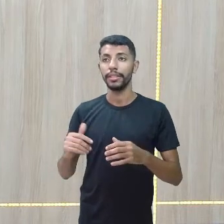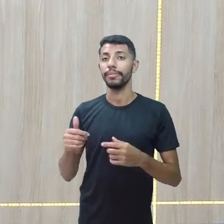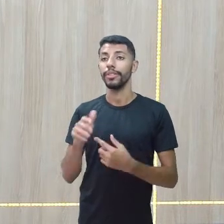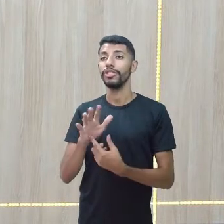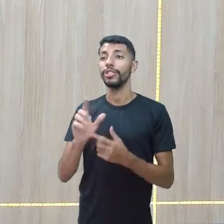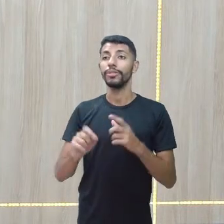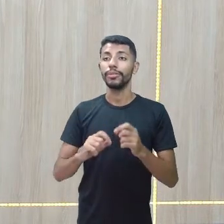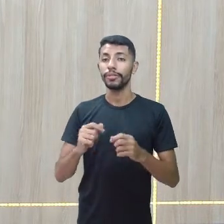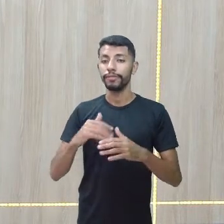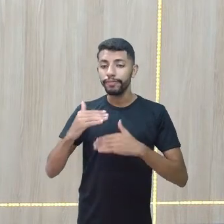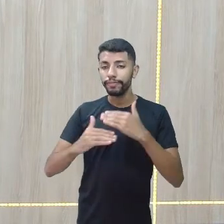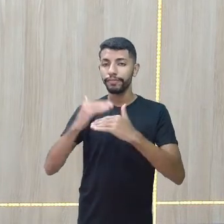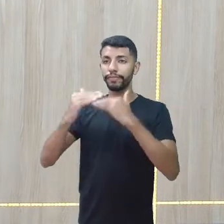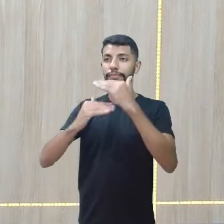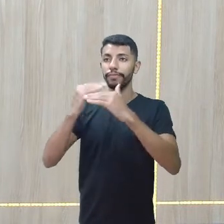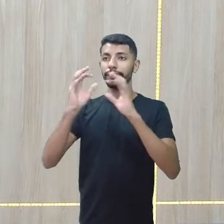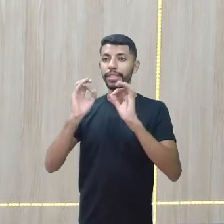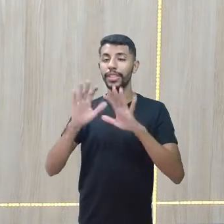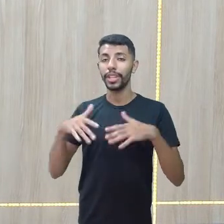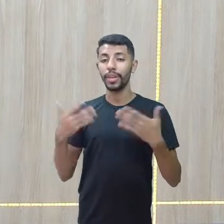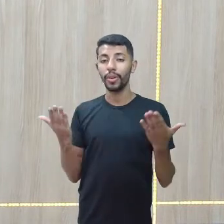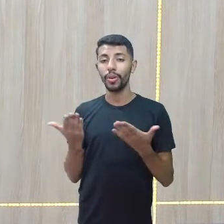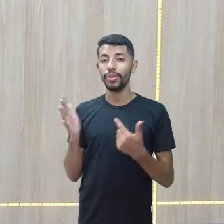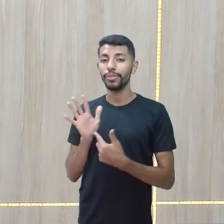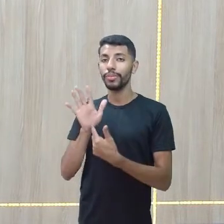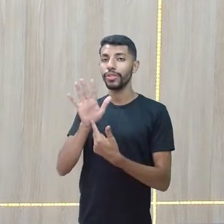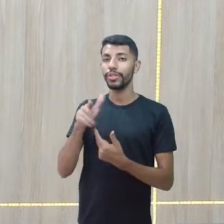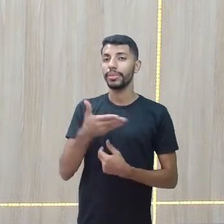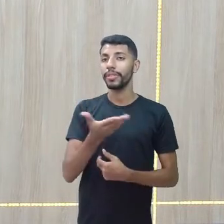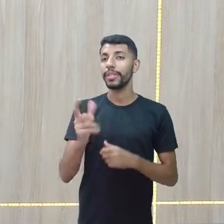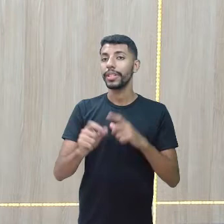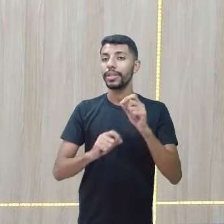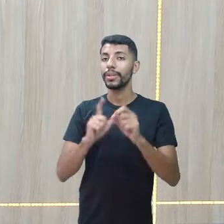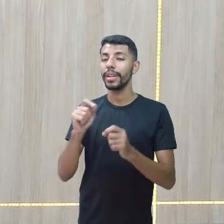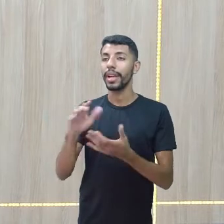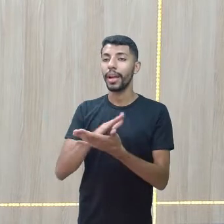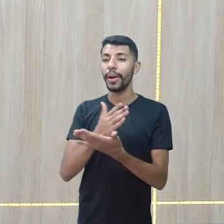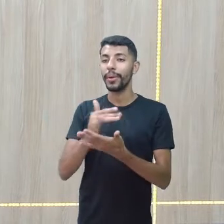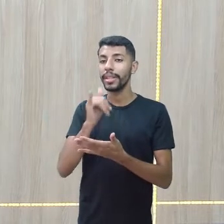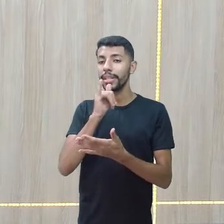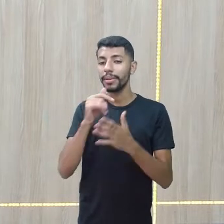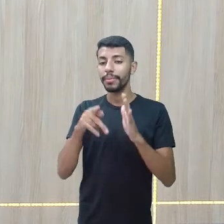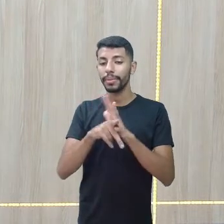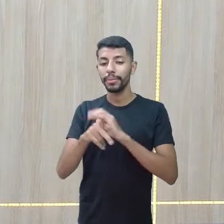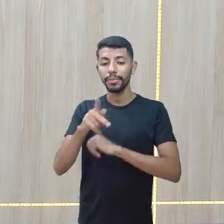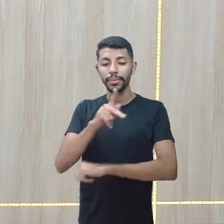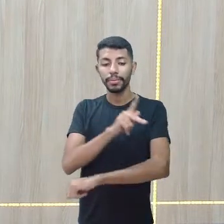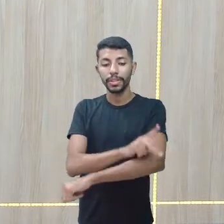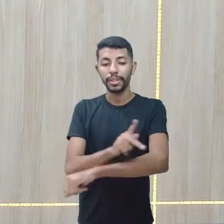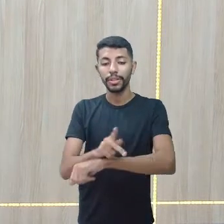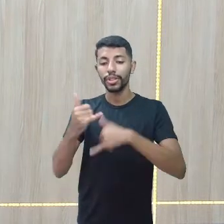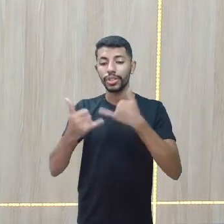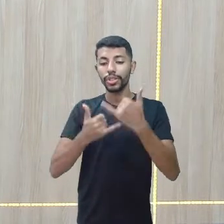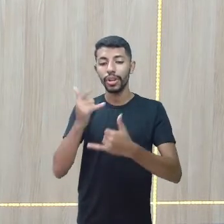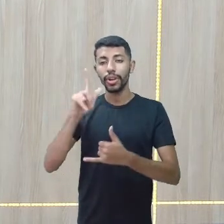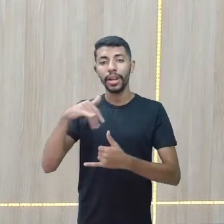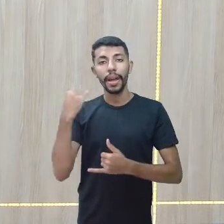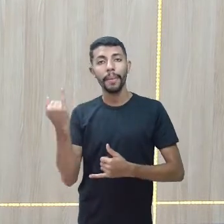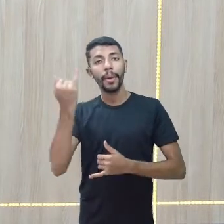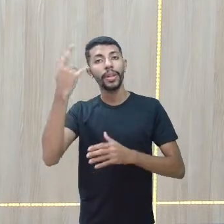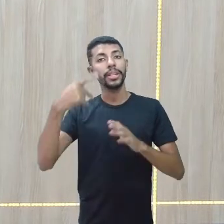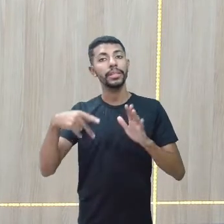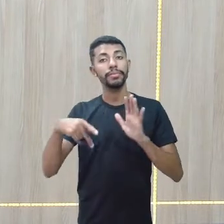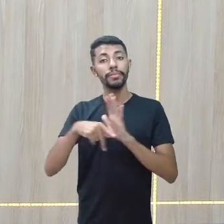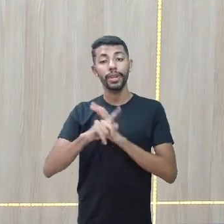desenvolvimento. Hoje eu vou trazer para vocês alguns exemplos de jogos pedagógicos que são importantes, que fazem parte do nosso dia a